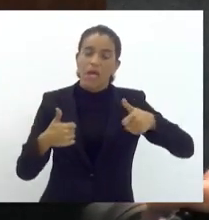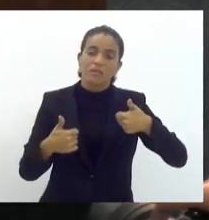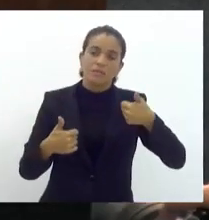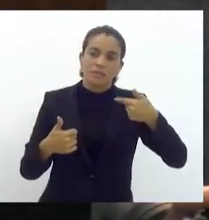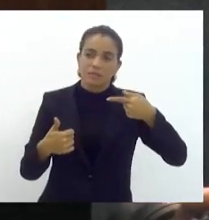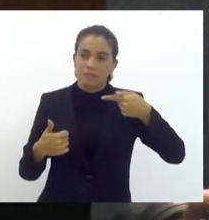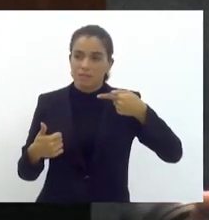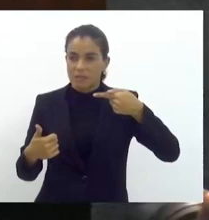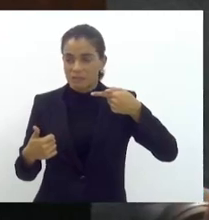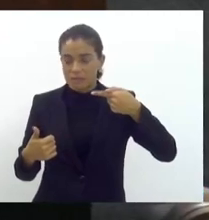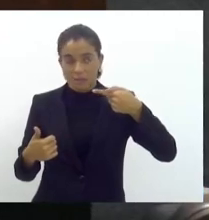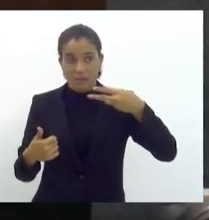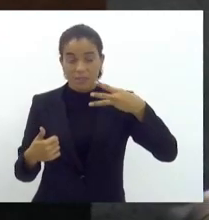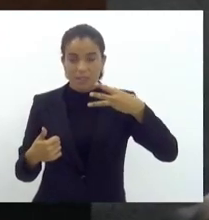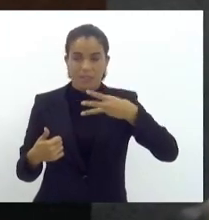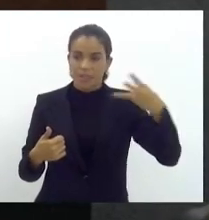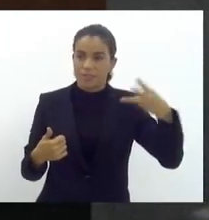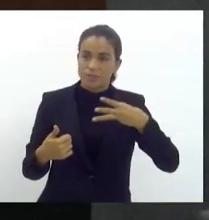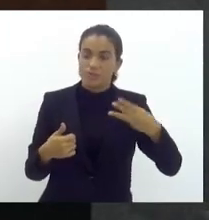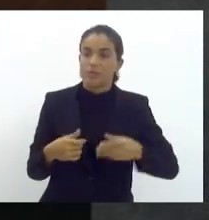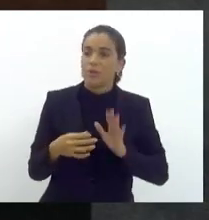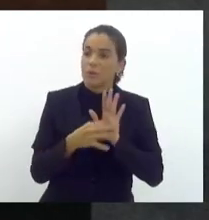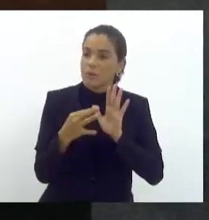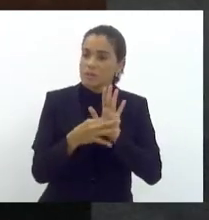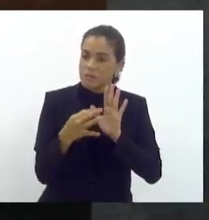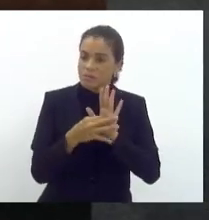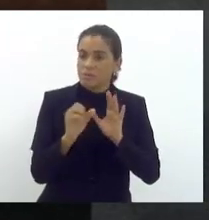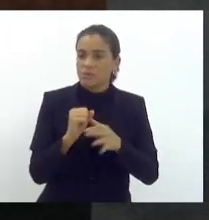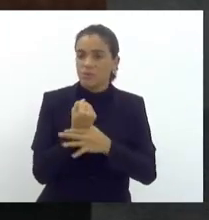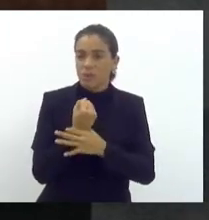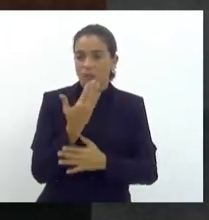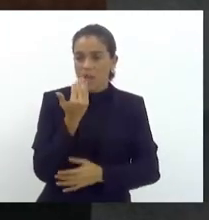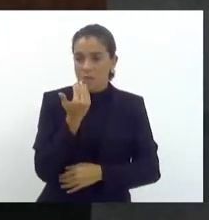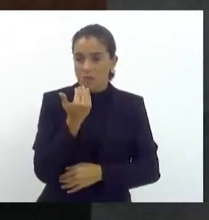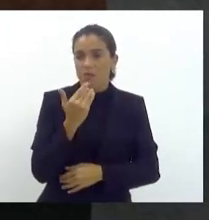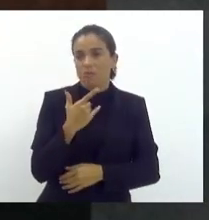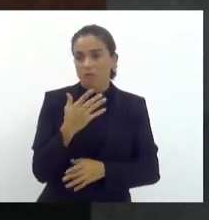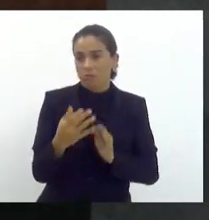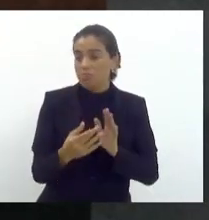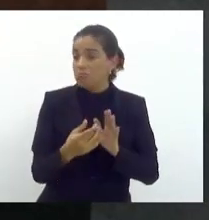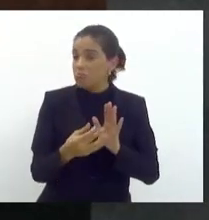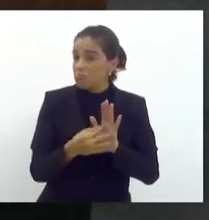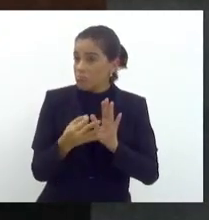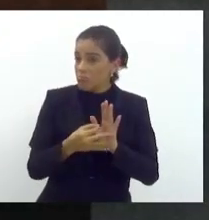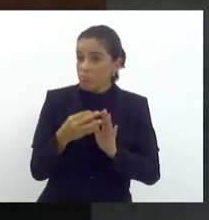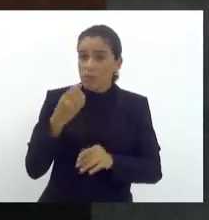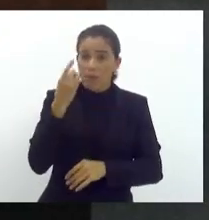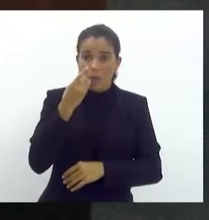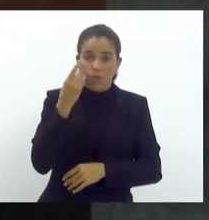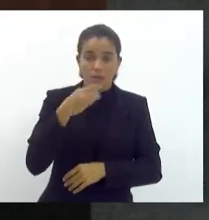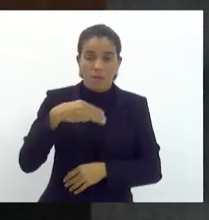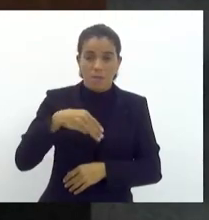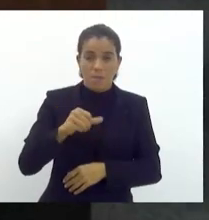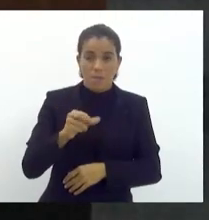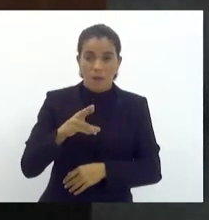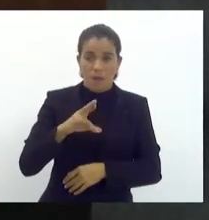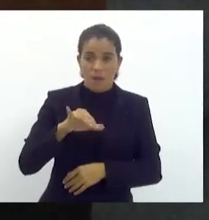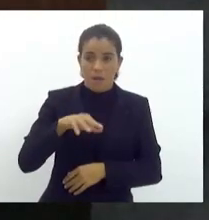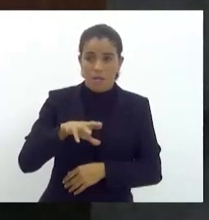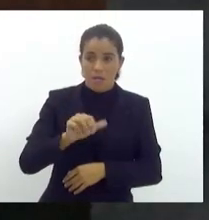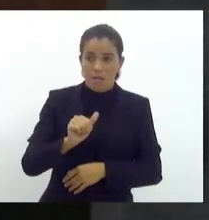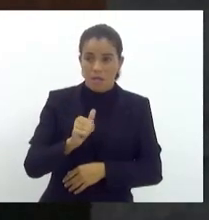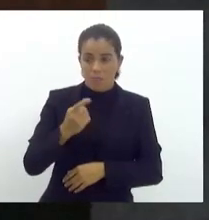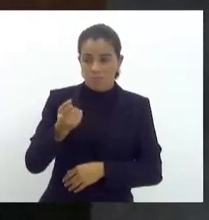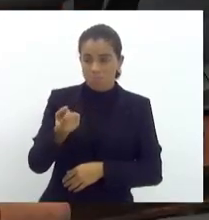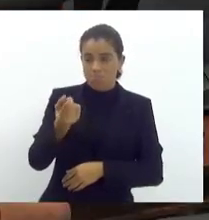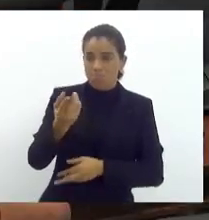contratos se aparecer vai começar a segurança alimentar que foi preferido pela deputada Marina que me deixou aqui em cargo